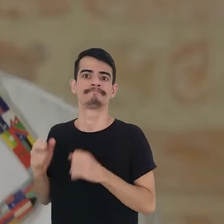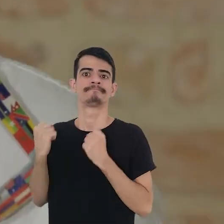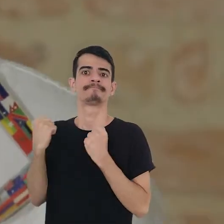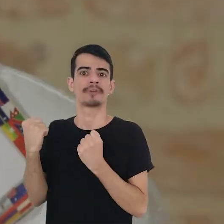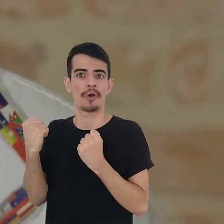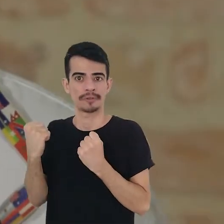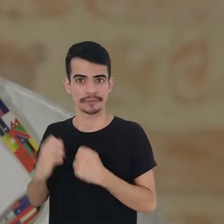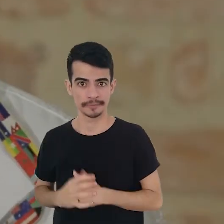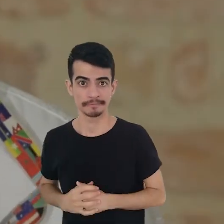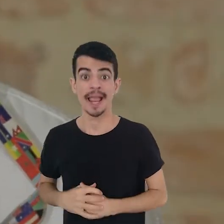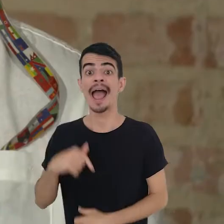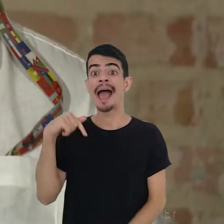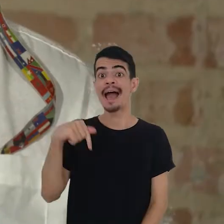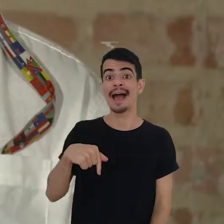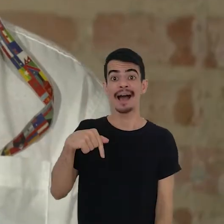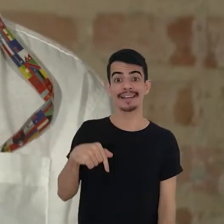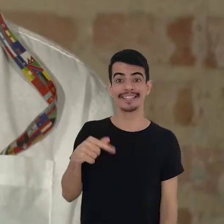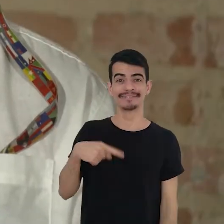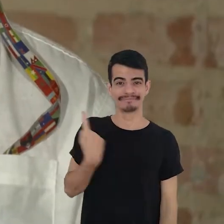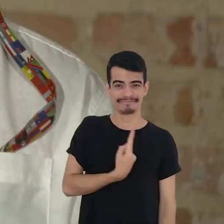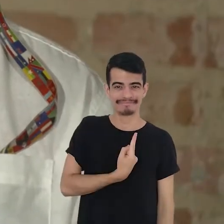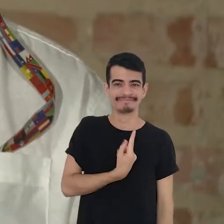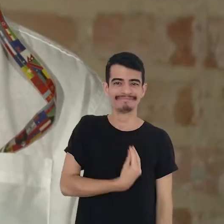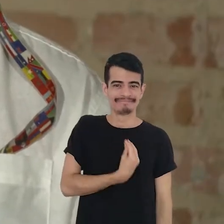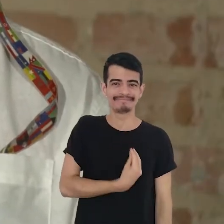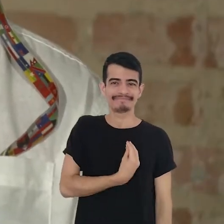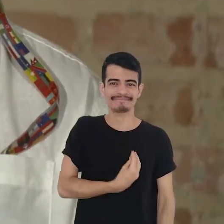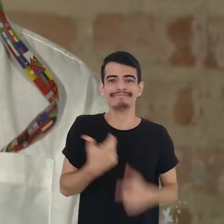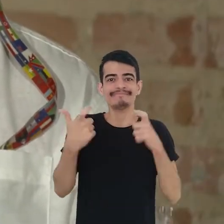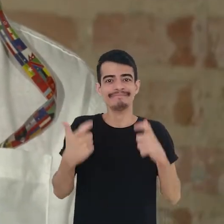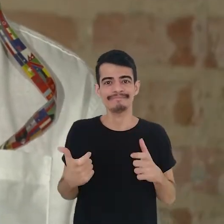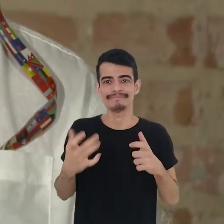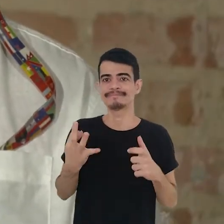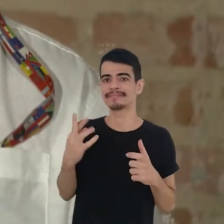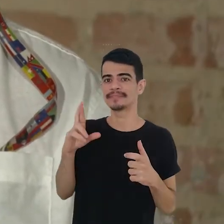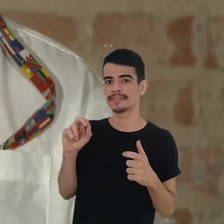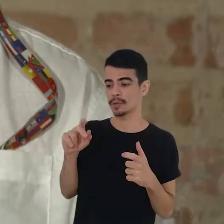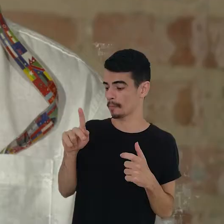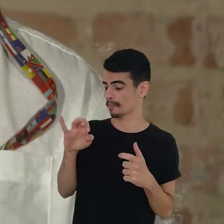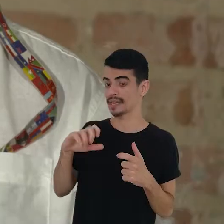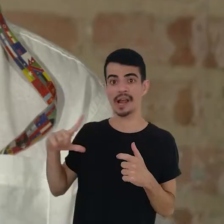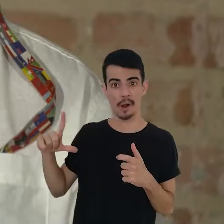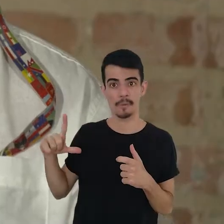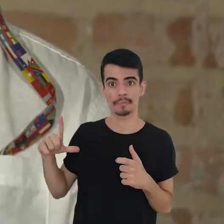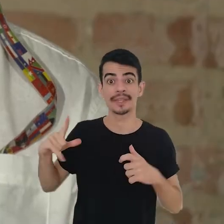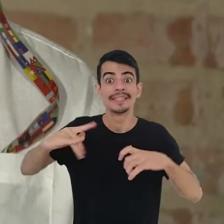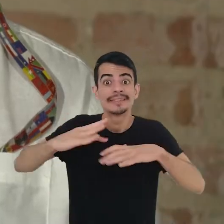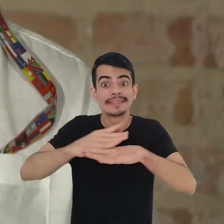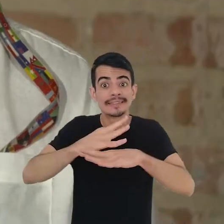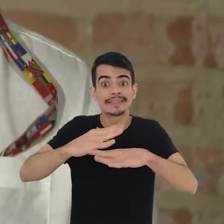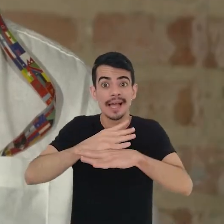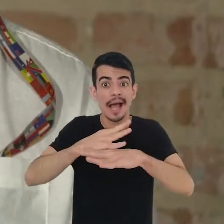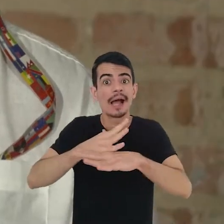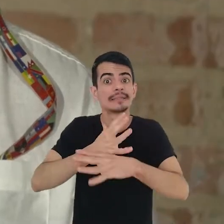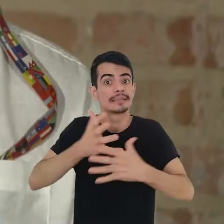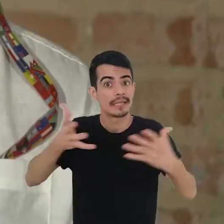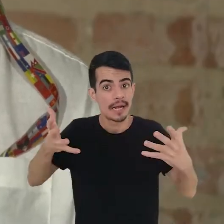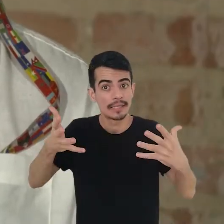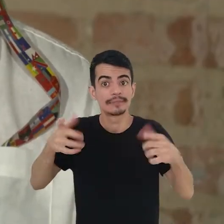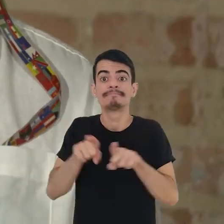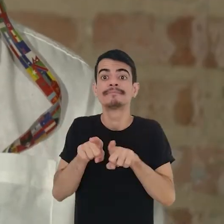espessura. Enquanto nós aqui vivemos no ambiente tropical, nas cidades grandes e ao nível do